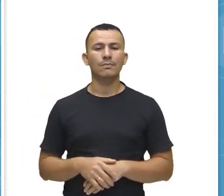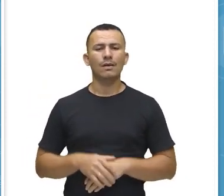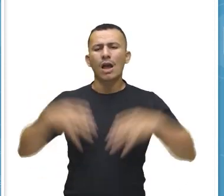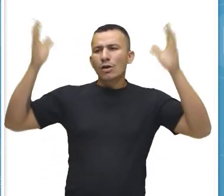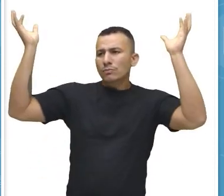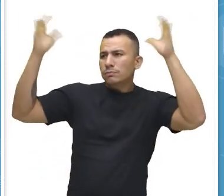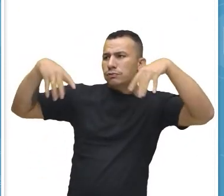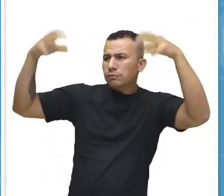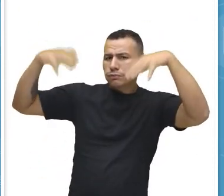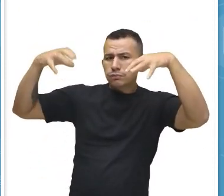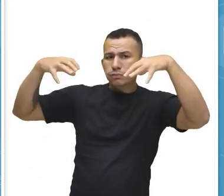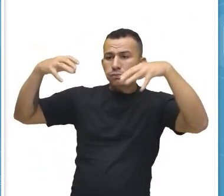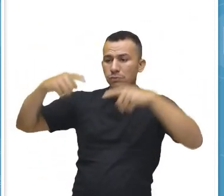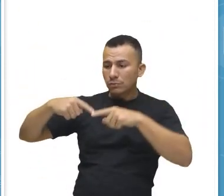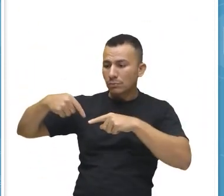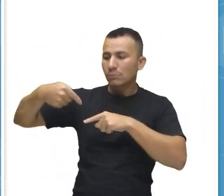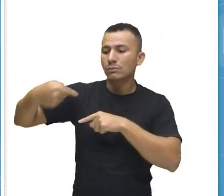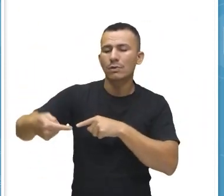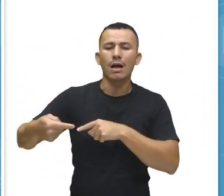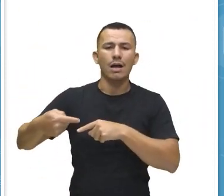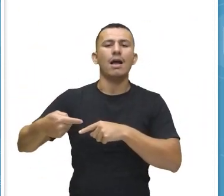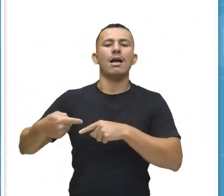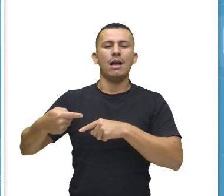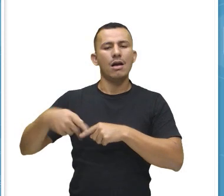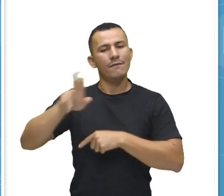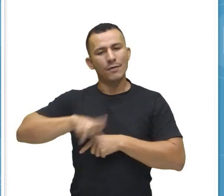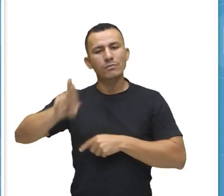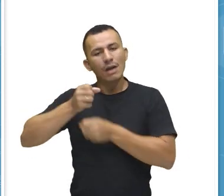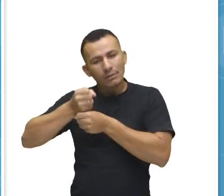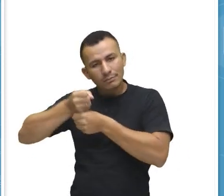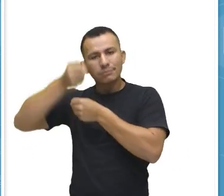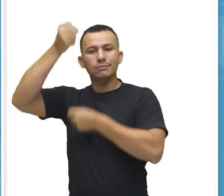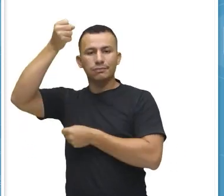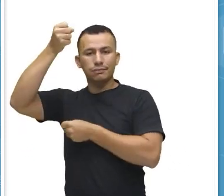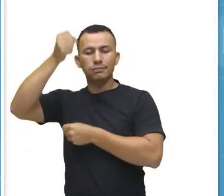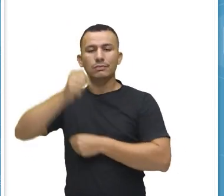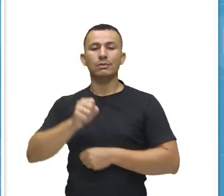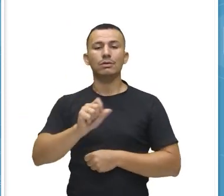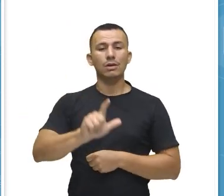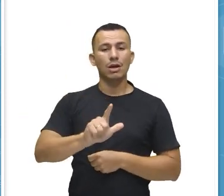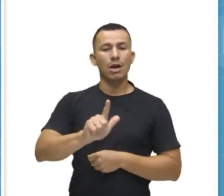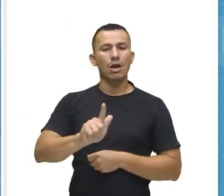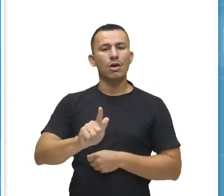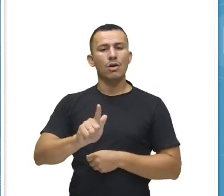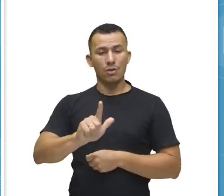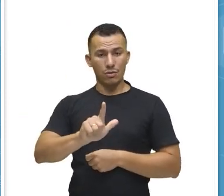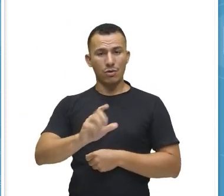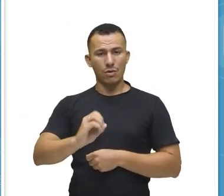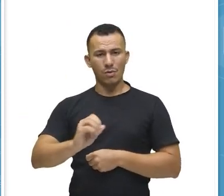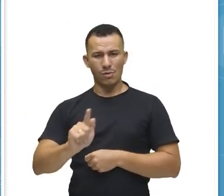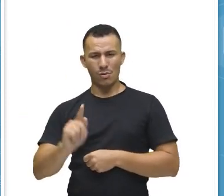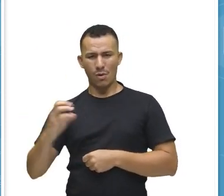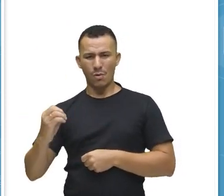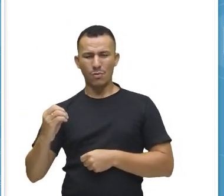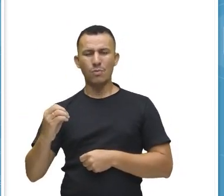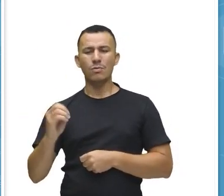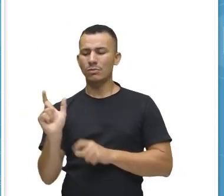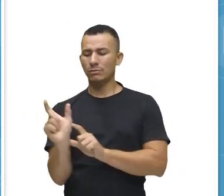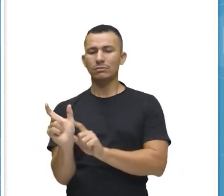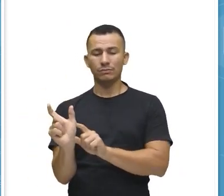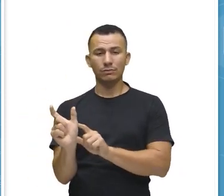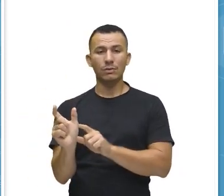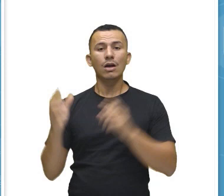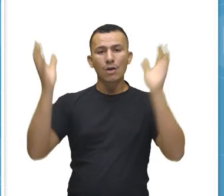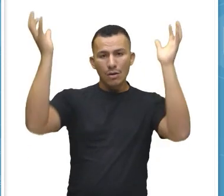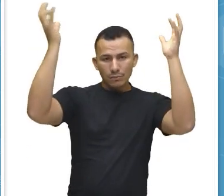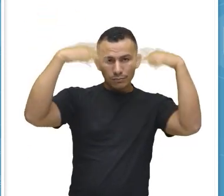caiu, logo vou levar o guarda-chuva. Logo vou levar o guarda-chuva. Então, a conclusão, a chuva